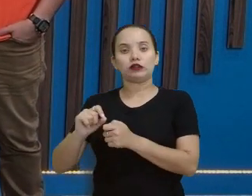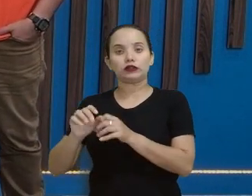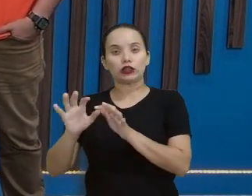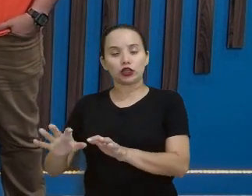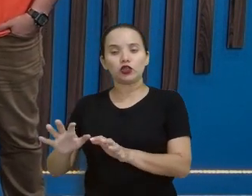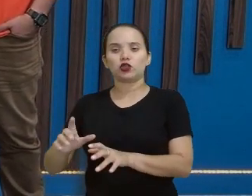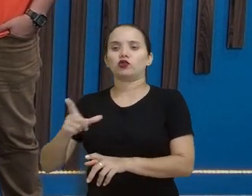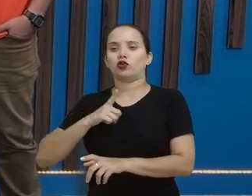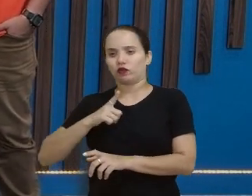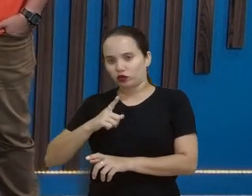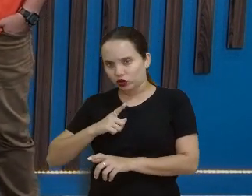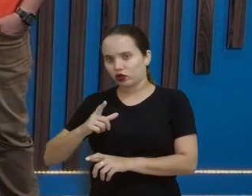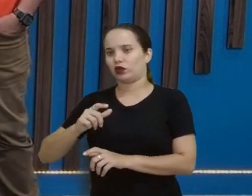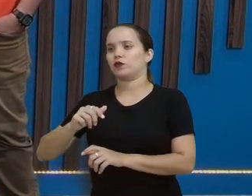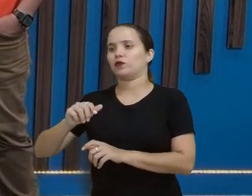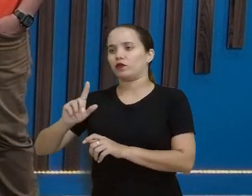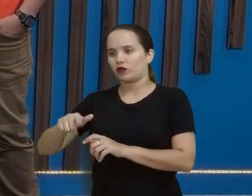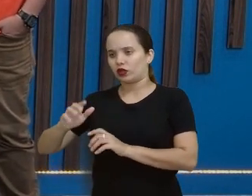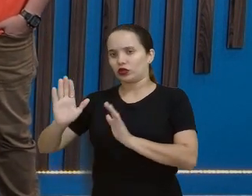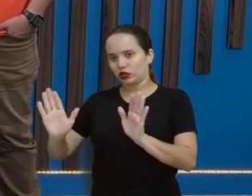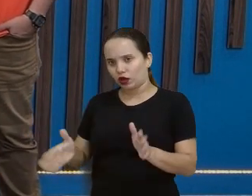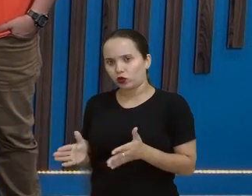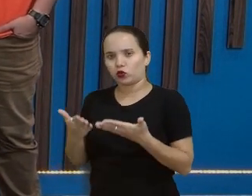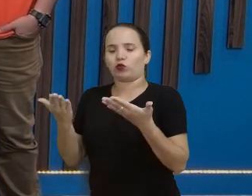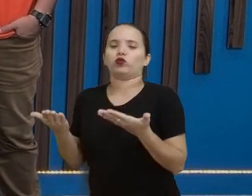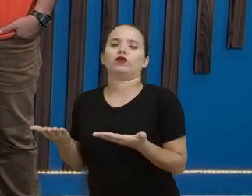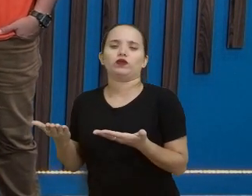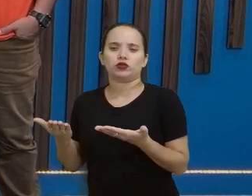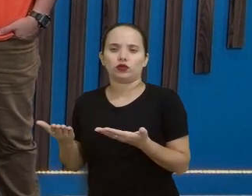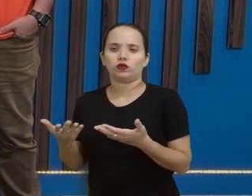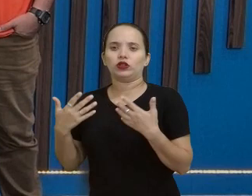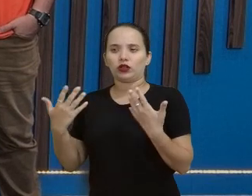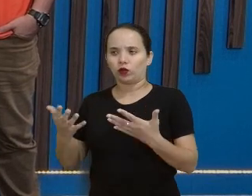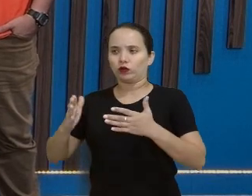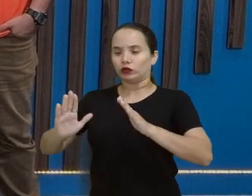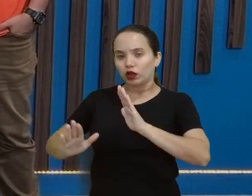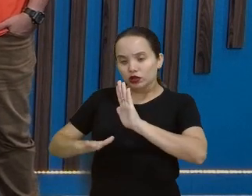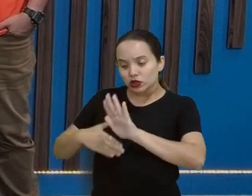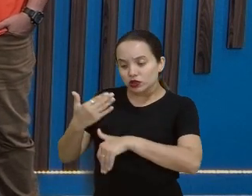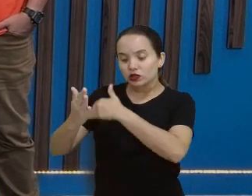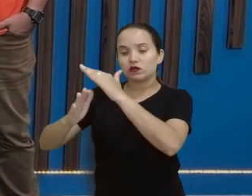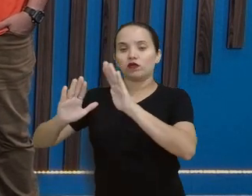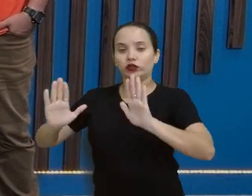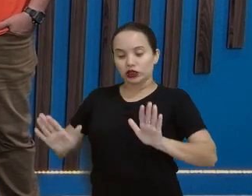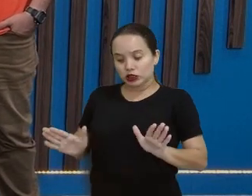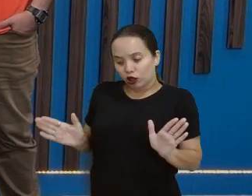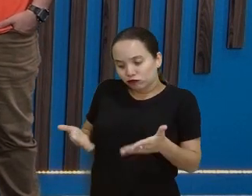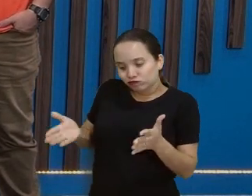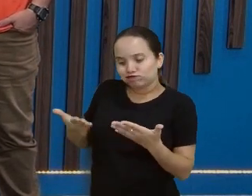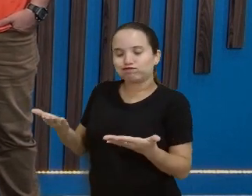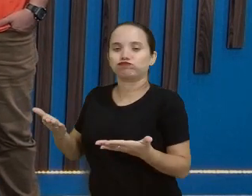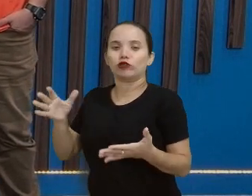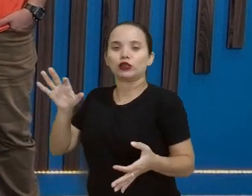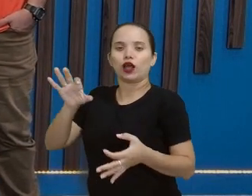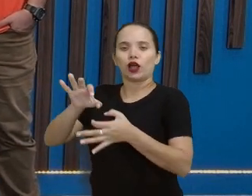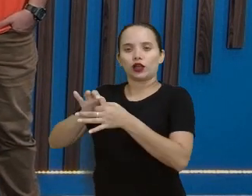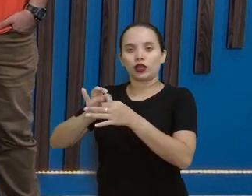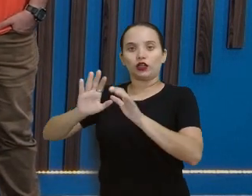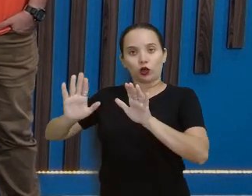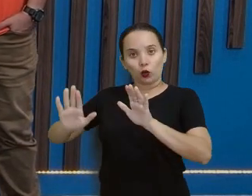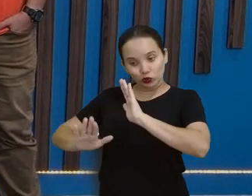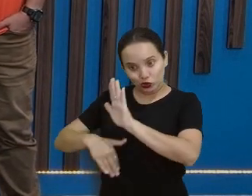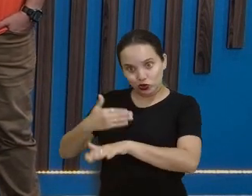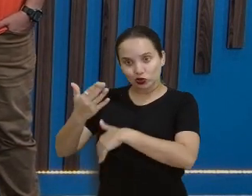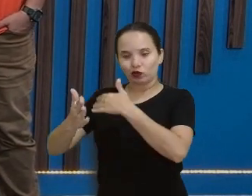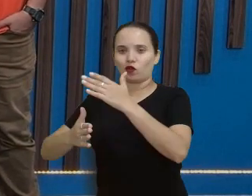Uma automotivação, né? Então, desenvolvendo essa automotivação que está atrelada a uma